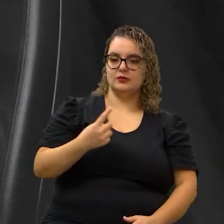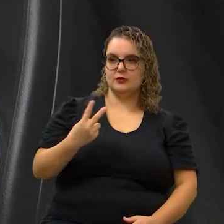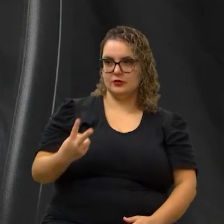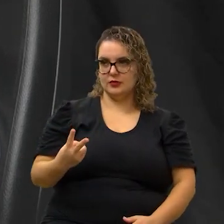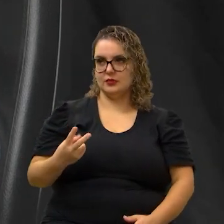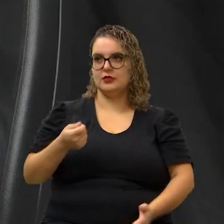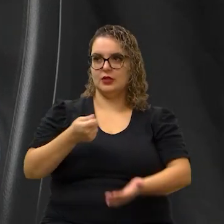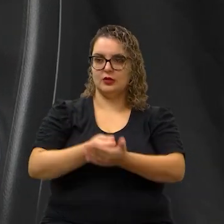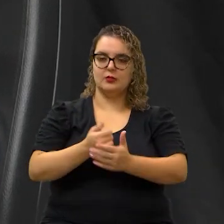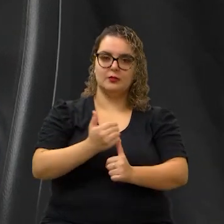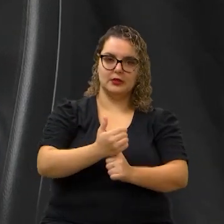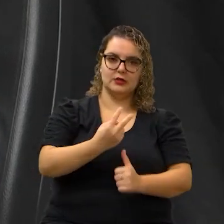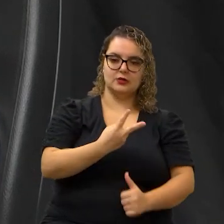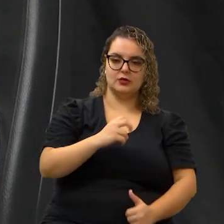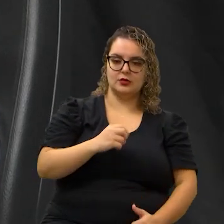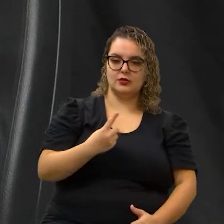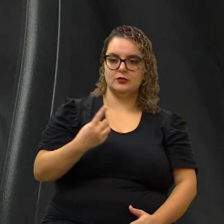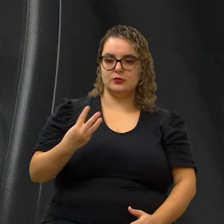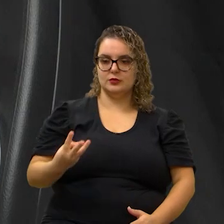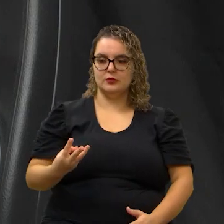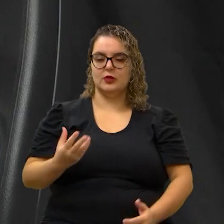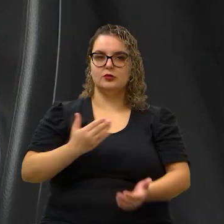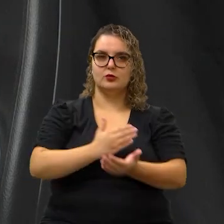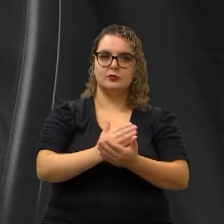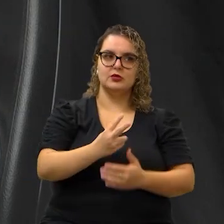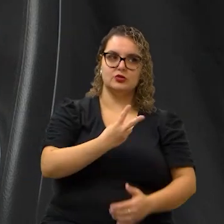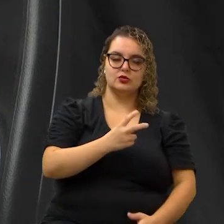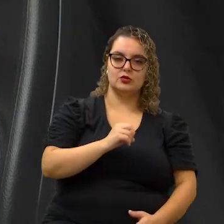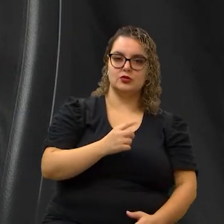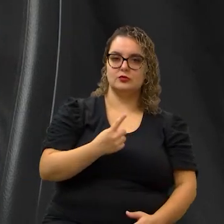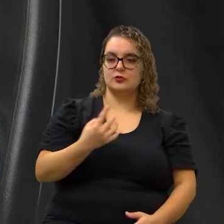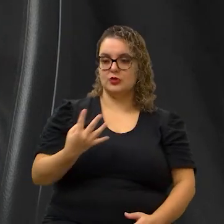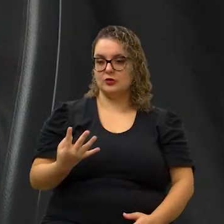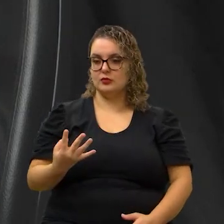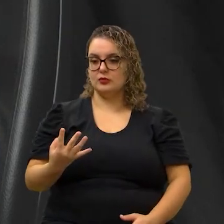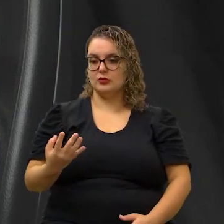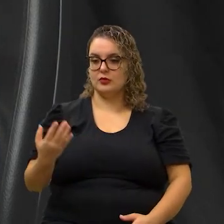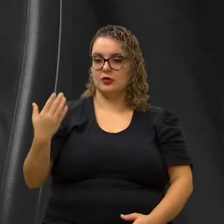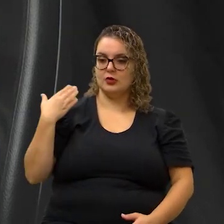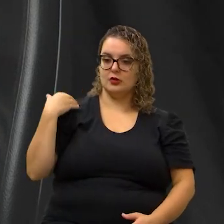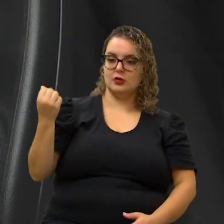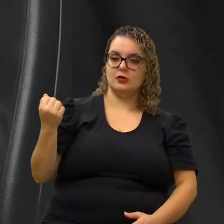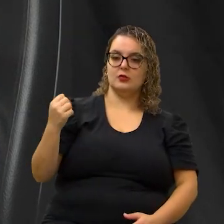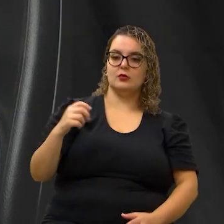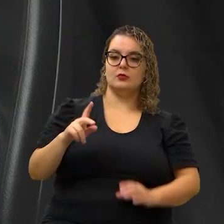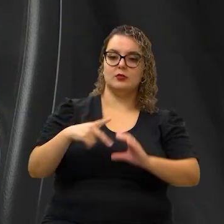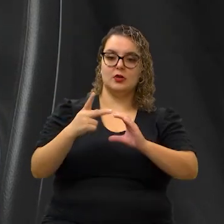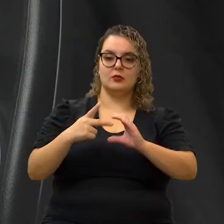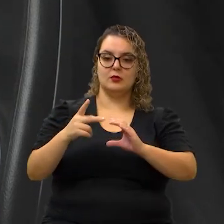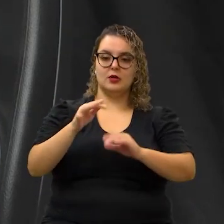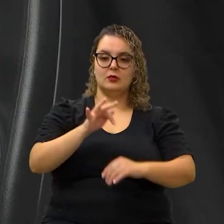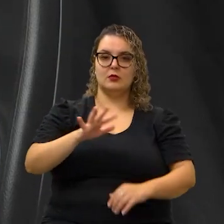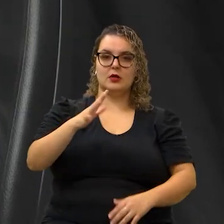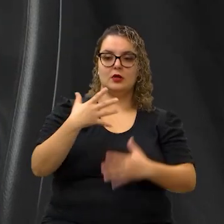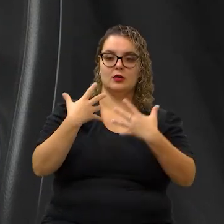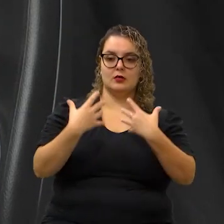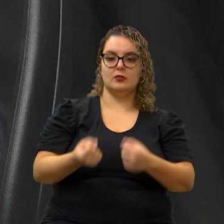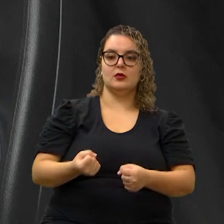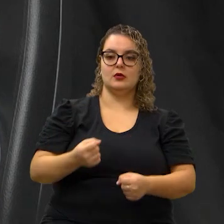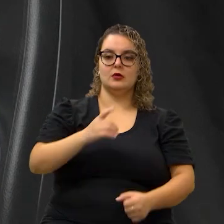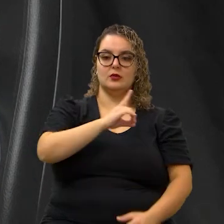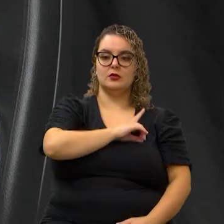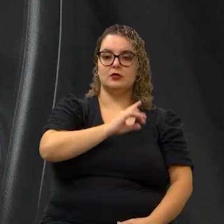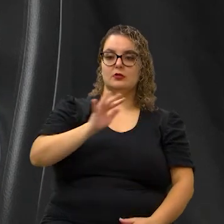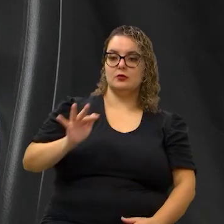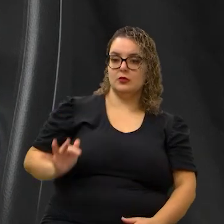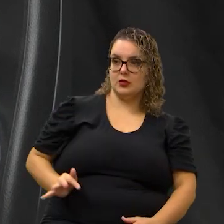o mandato em 2013. Aí no começo de 2014, eu fui convocado pela Câmara Federal a